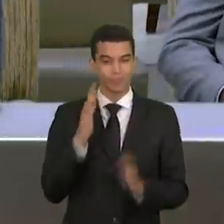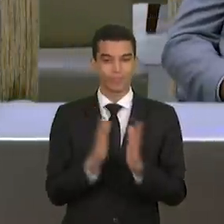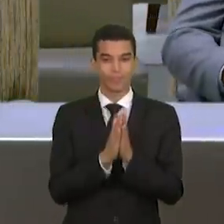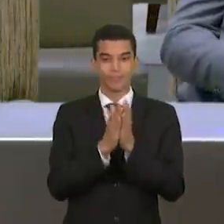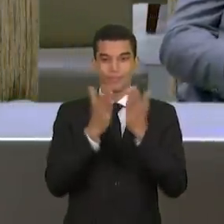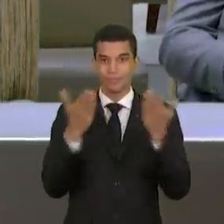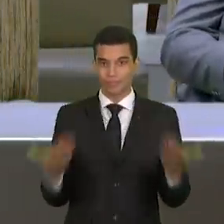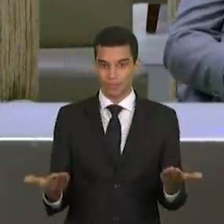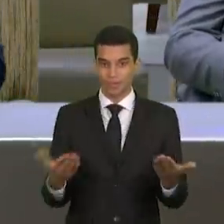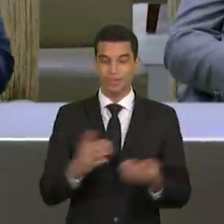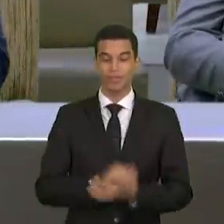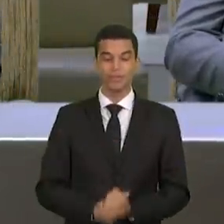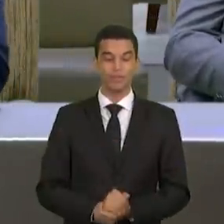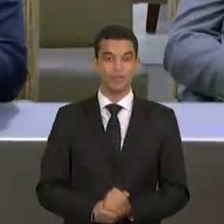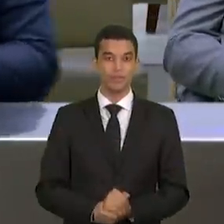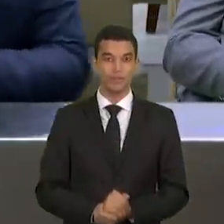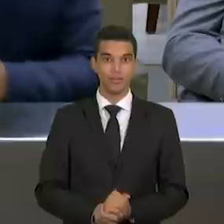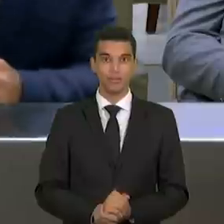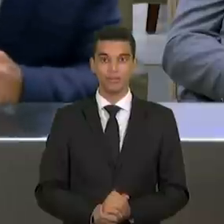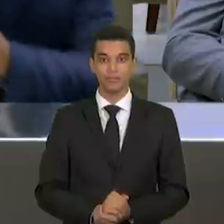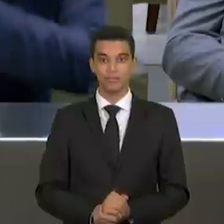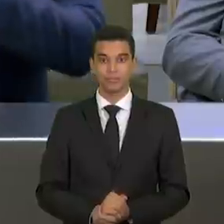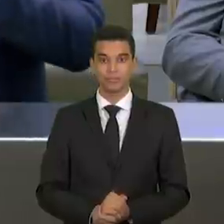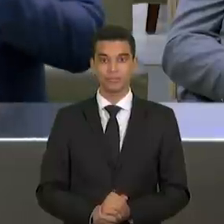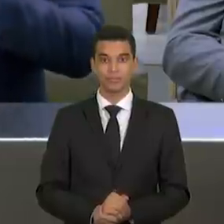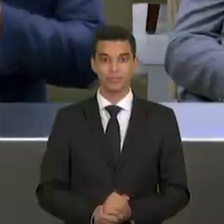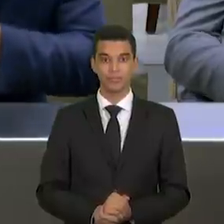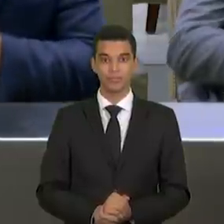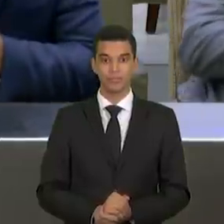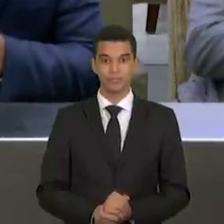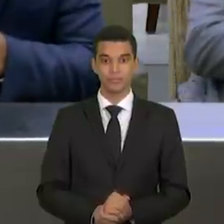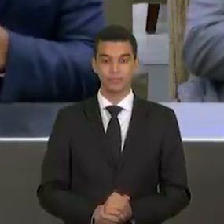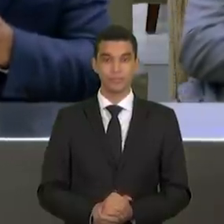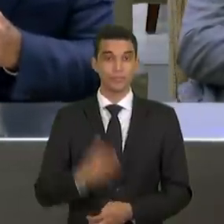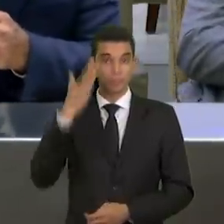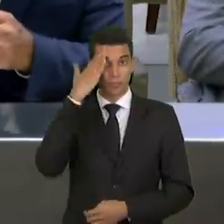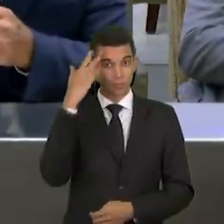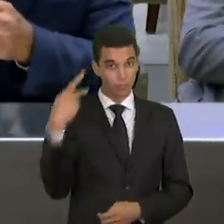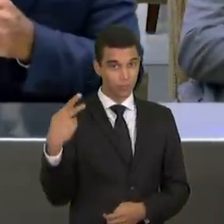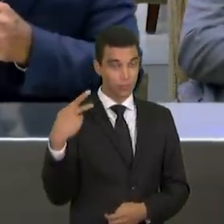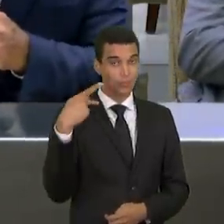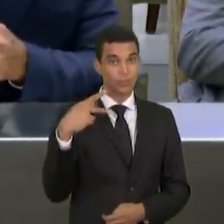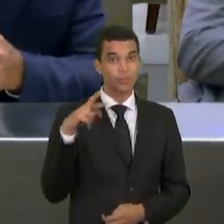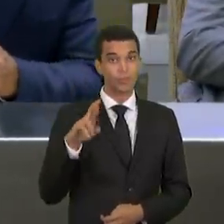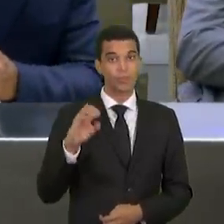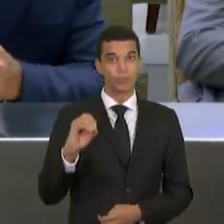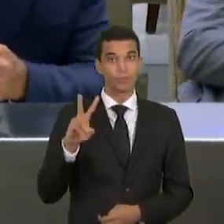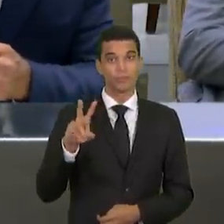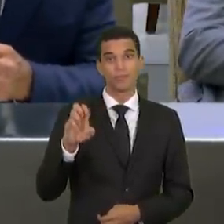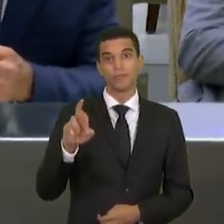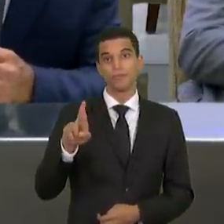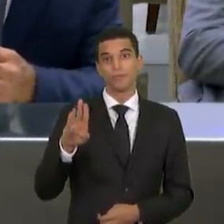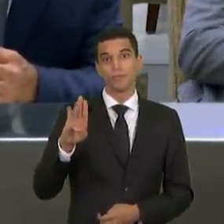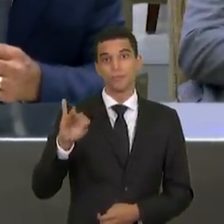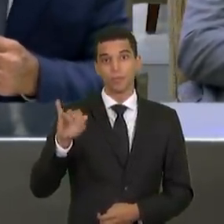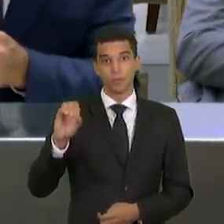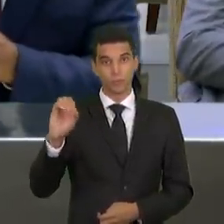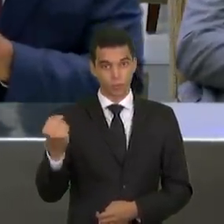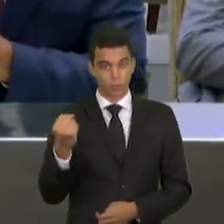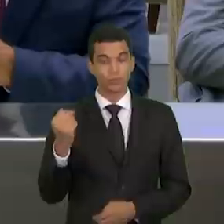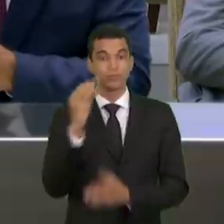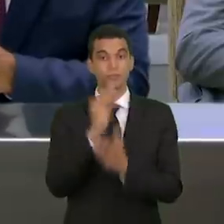favor, por gentileza, no livro de Provérbios, no capítulo 4, versículo 18.